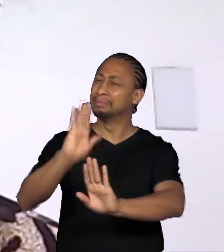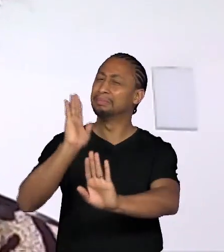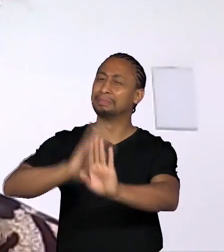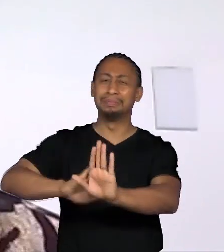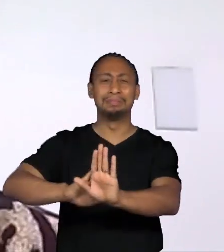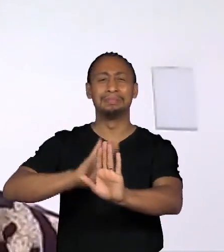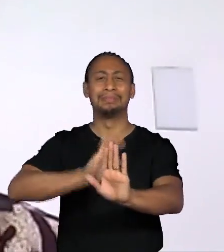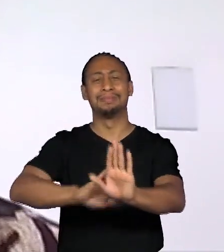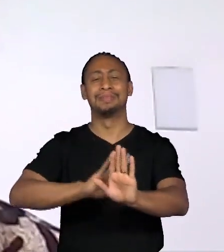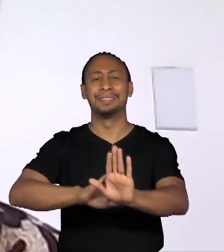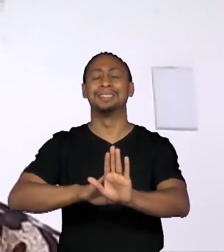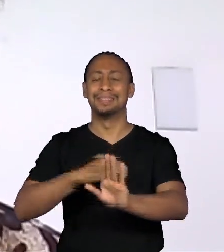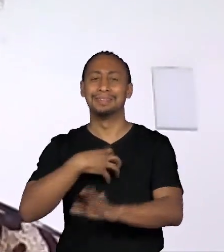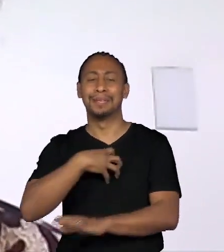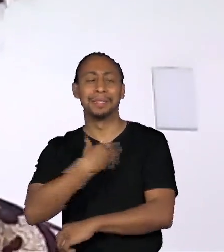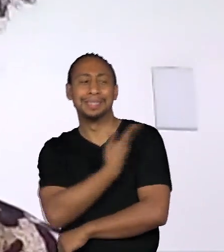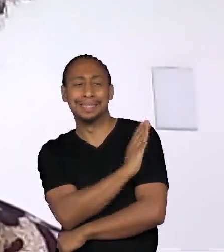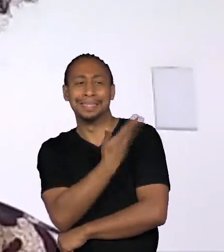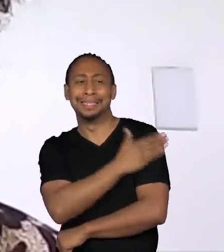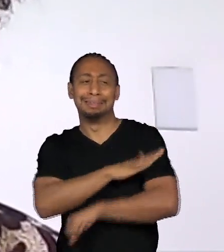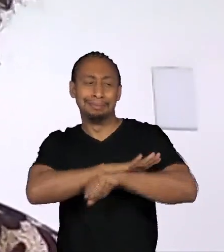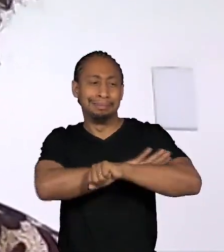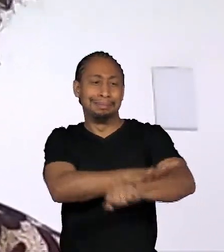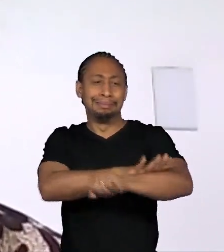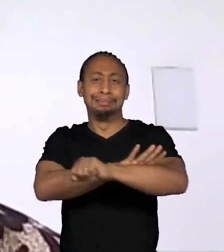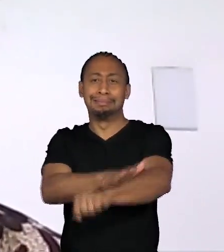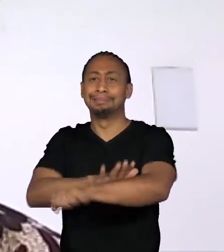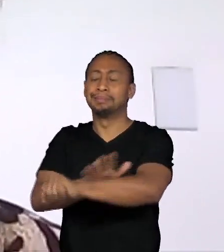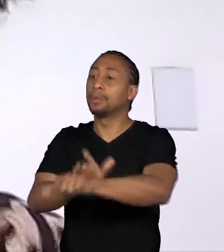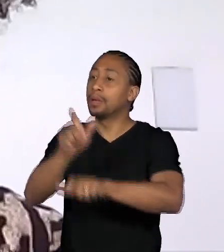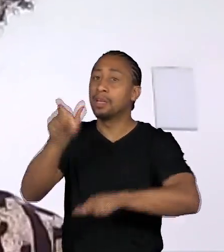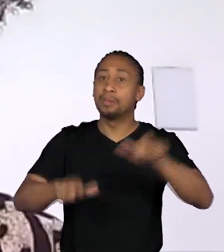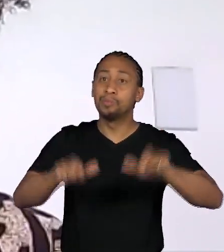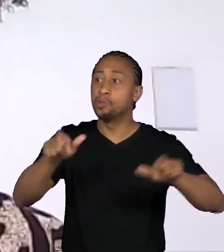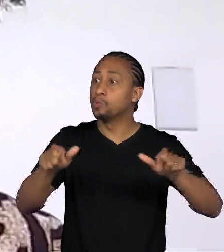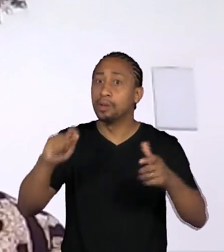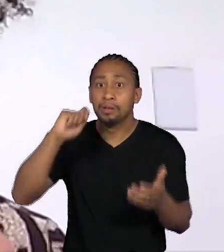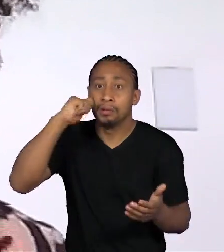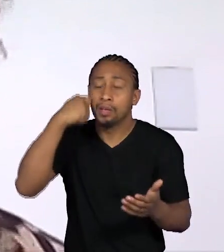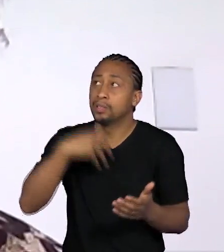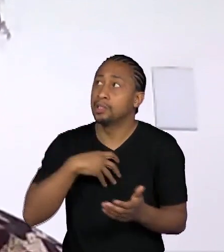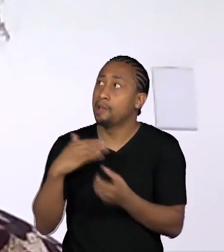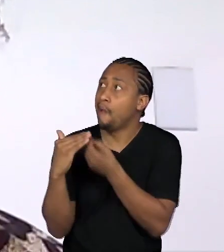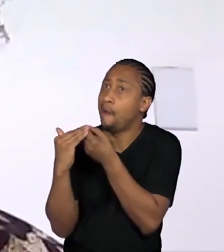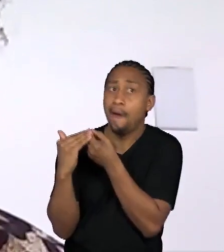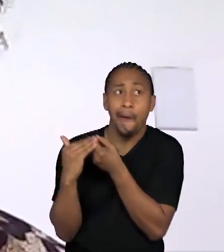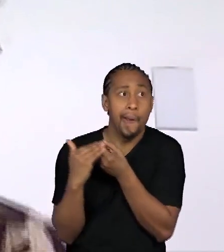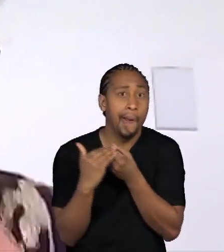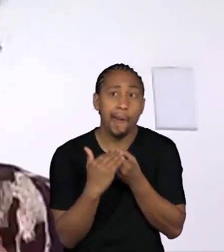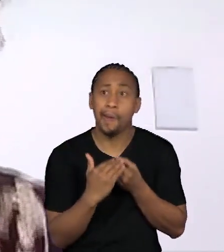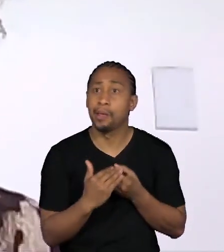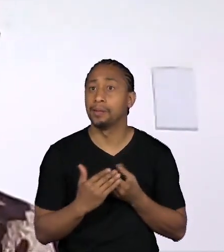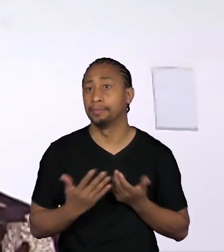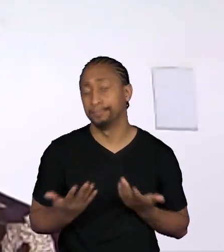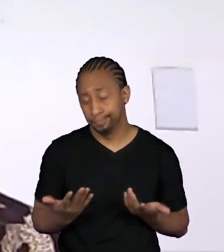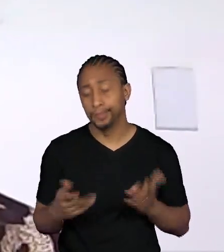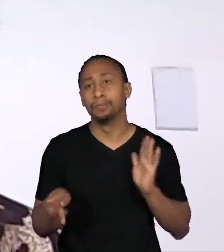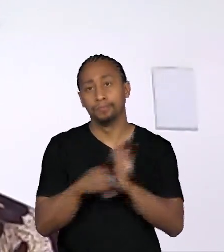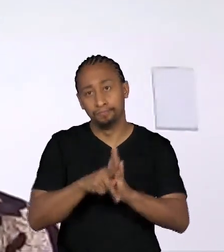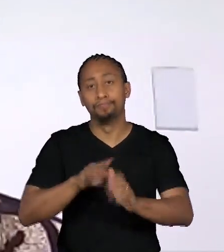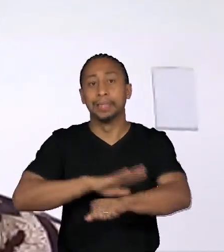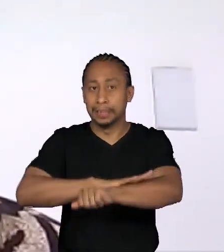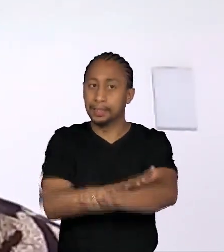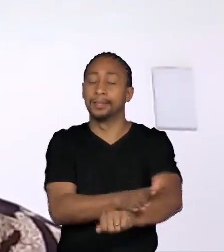multifacetadamente discriminações que relegam as pessoas negras a um patamar de inferioridade, que é típico do